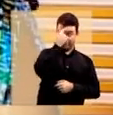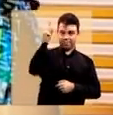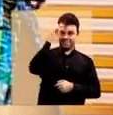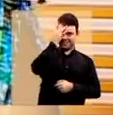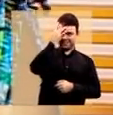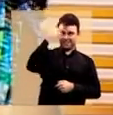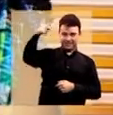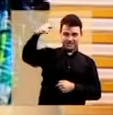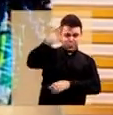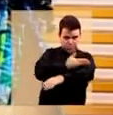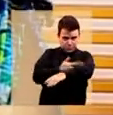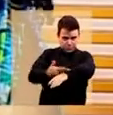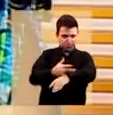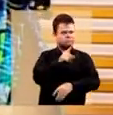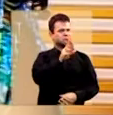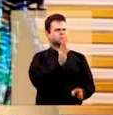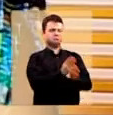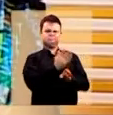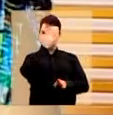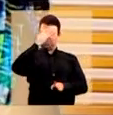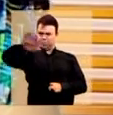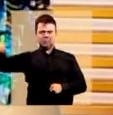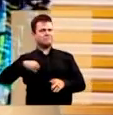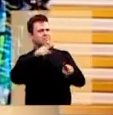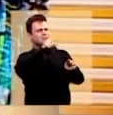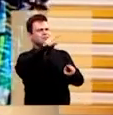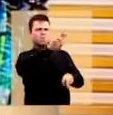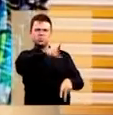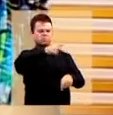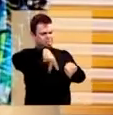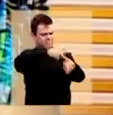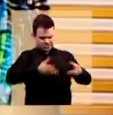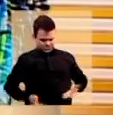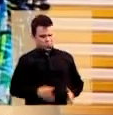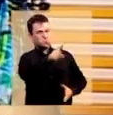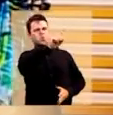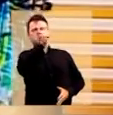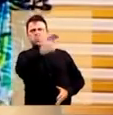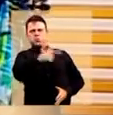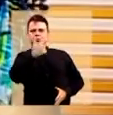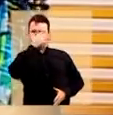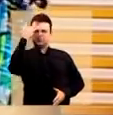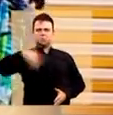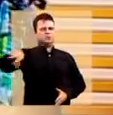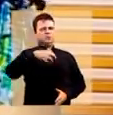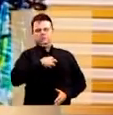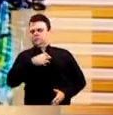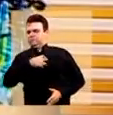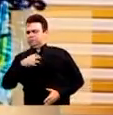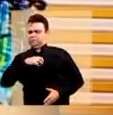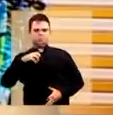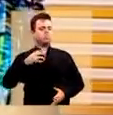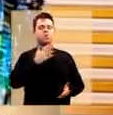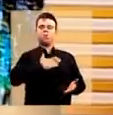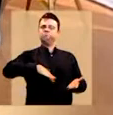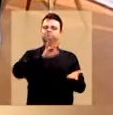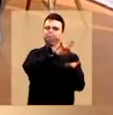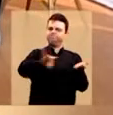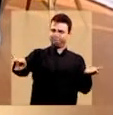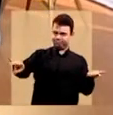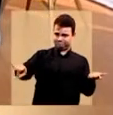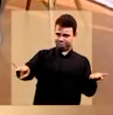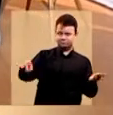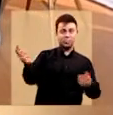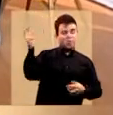no terceiro olho, e ela não é indiana, e os indianos se sentiram ofendidos. Ou seja, você tem uma tradição de apropriação cultural que tem a